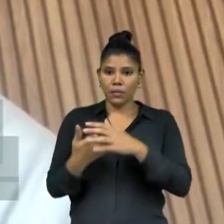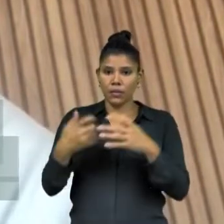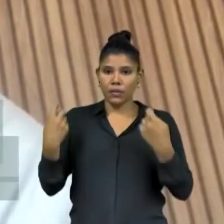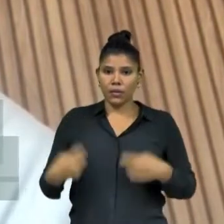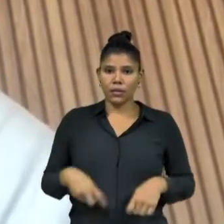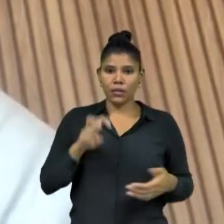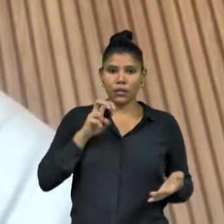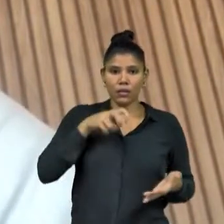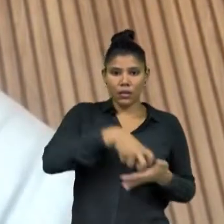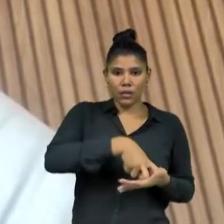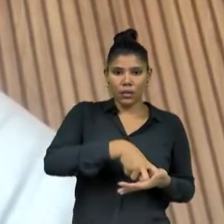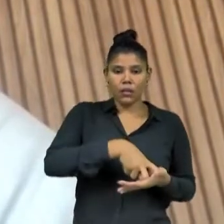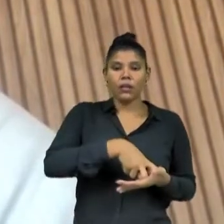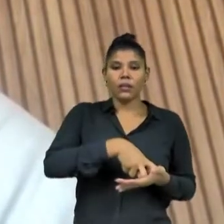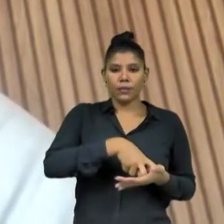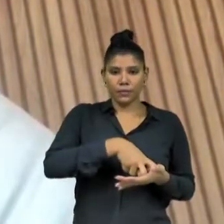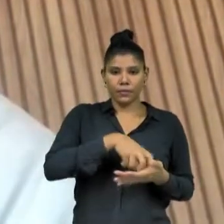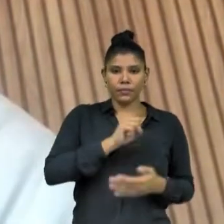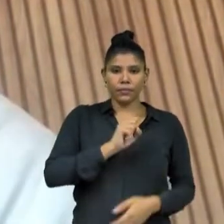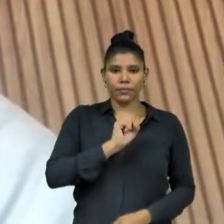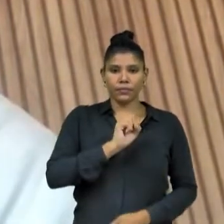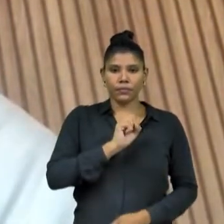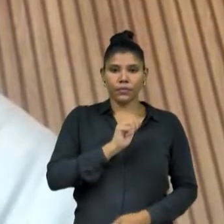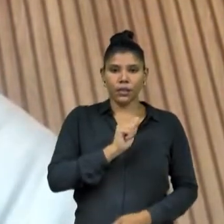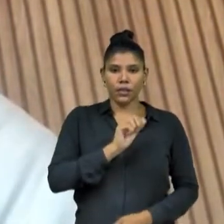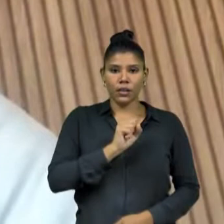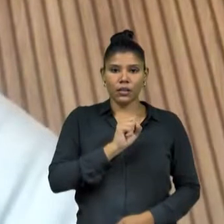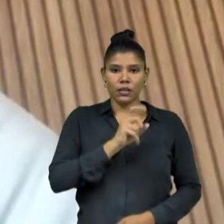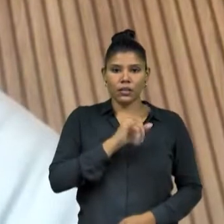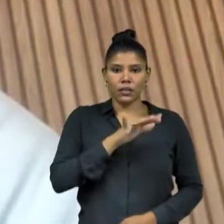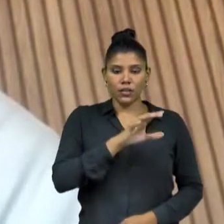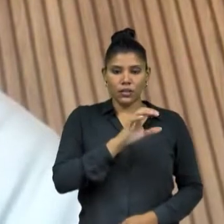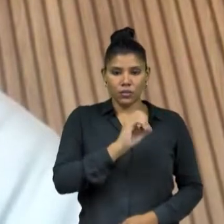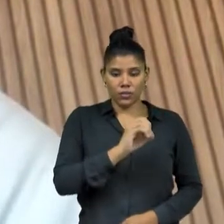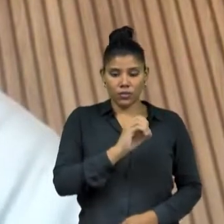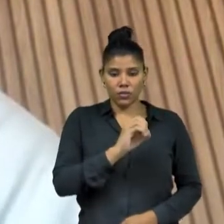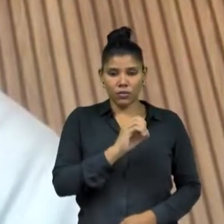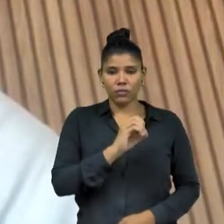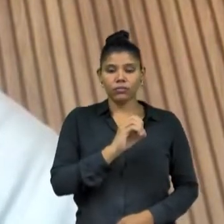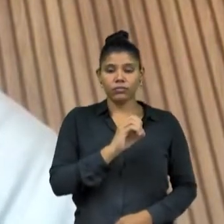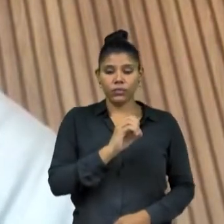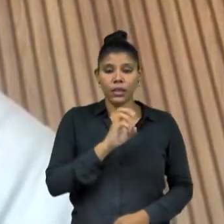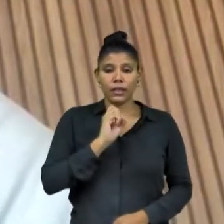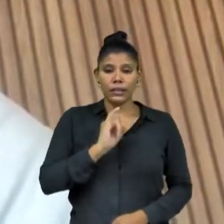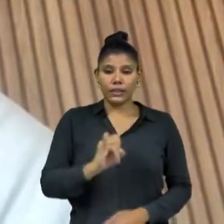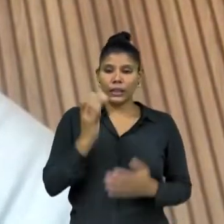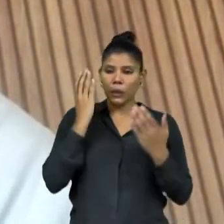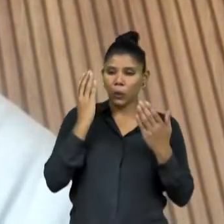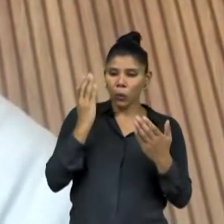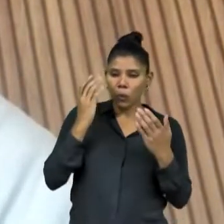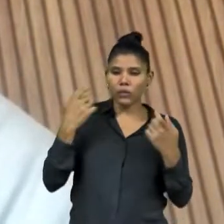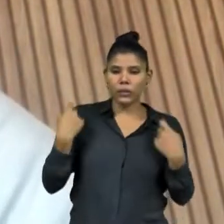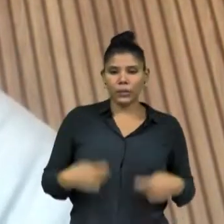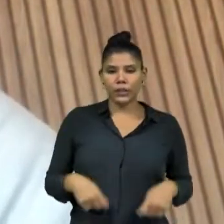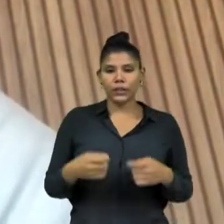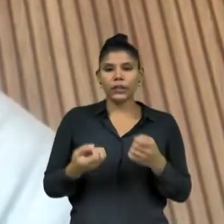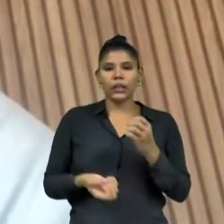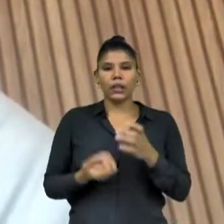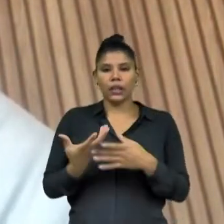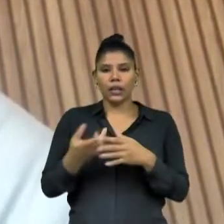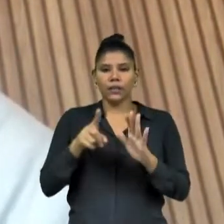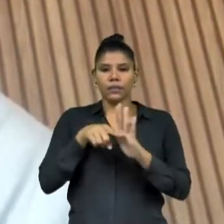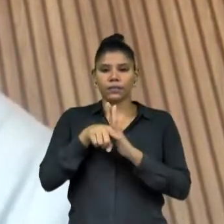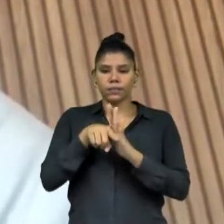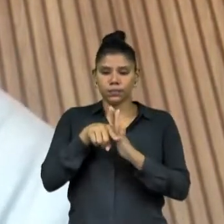assediador e, em caso de dúvida, abrir uma sindicância para apurar os fatos.